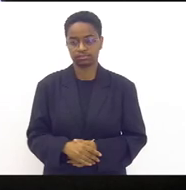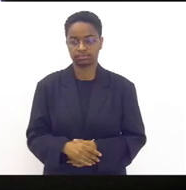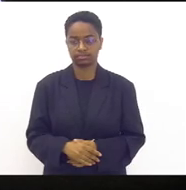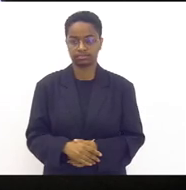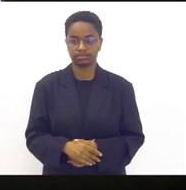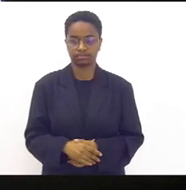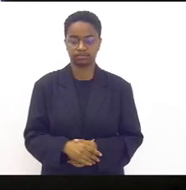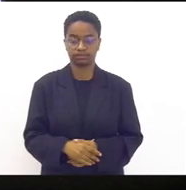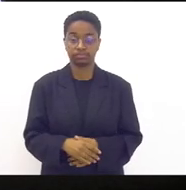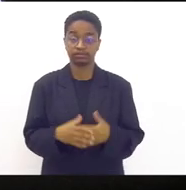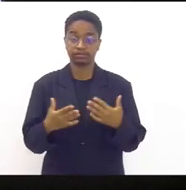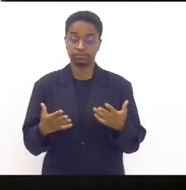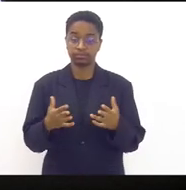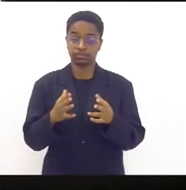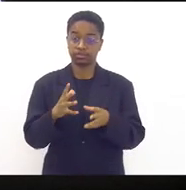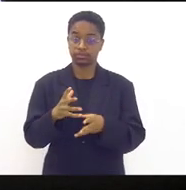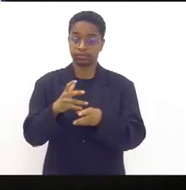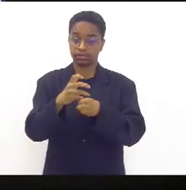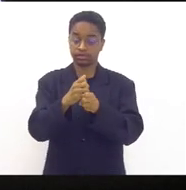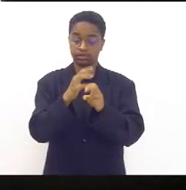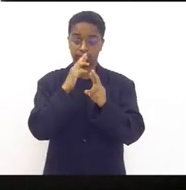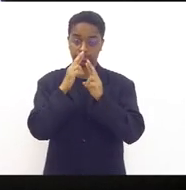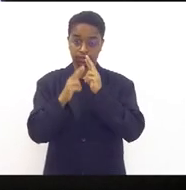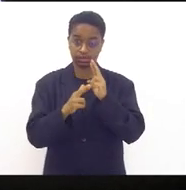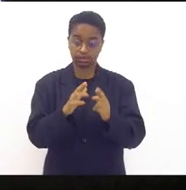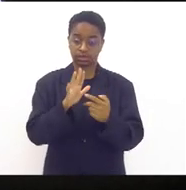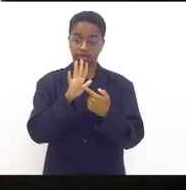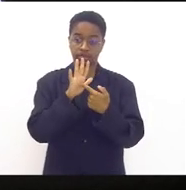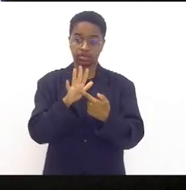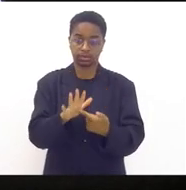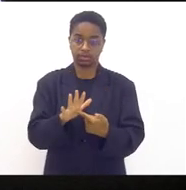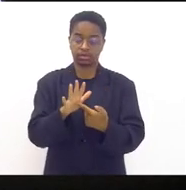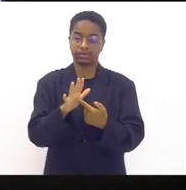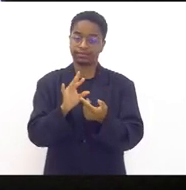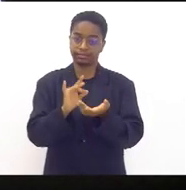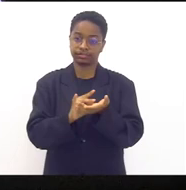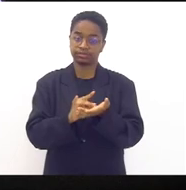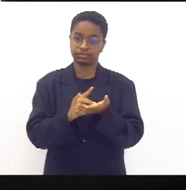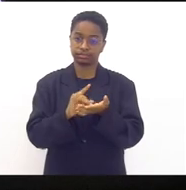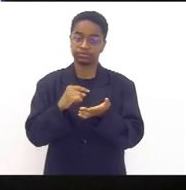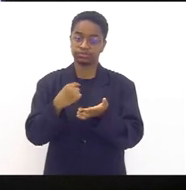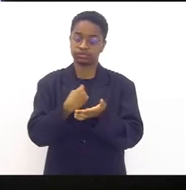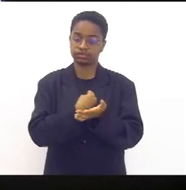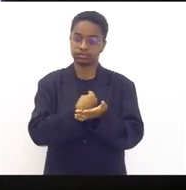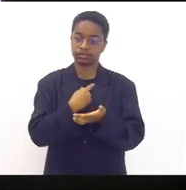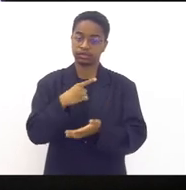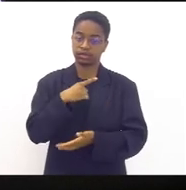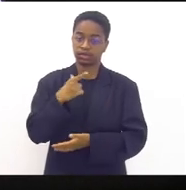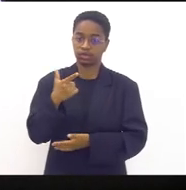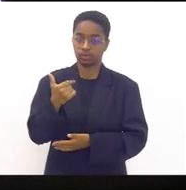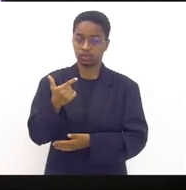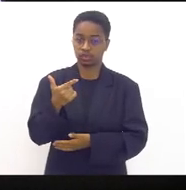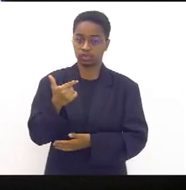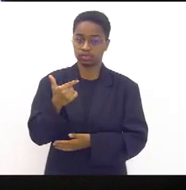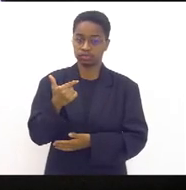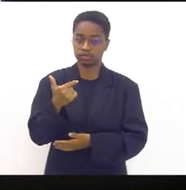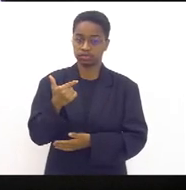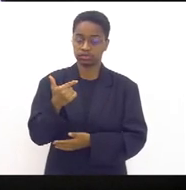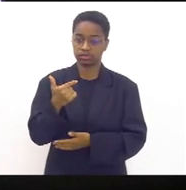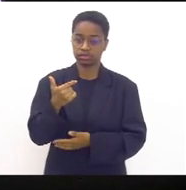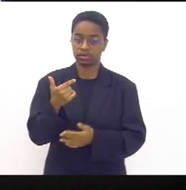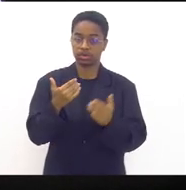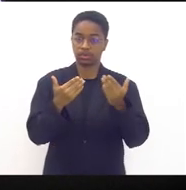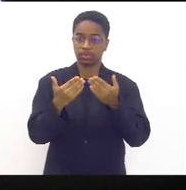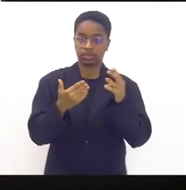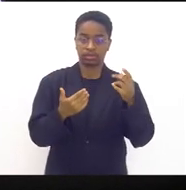O resultado dessas contas, a gente já está adiantando alguns slides, mas realmente nós vamos partir de 12, de um resultado de 12 para 3. Né? Vou